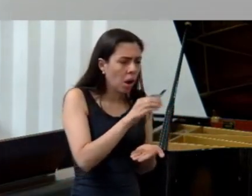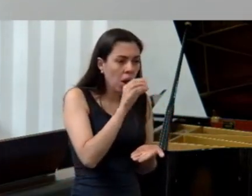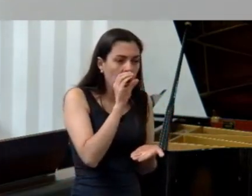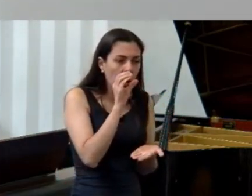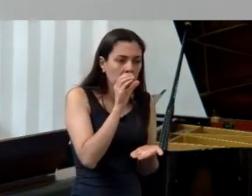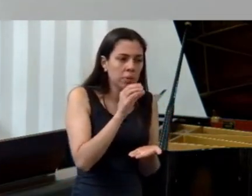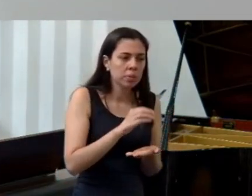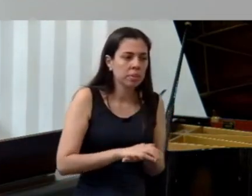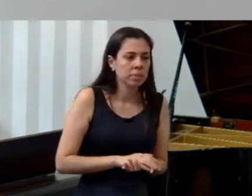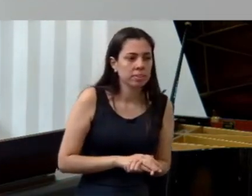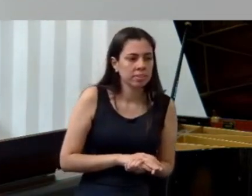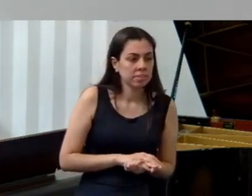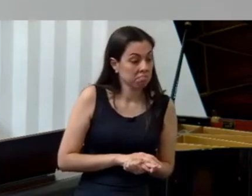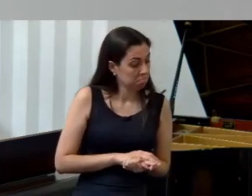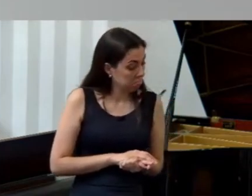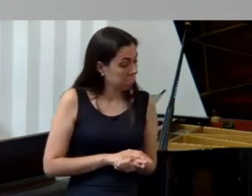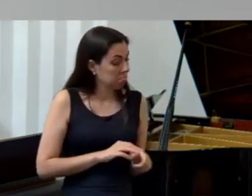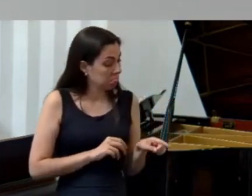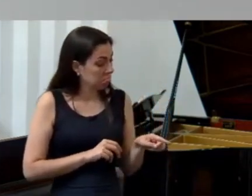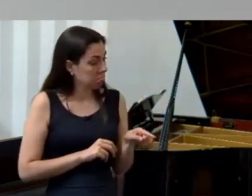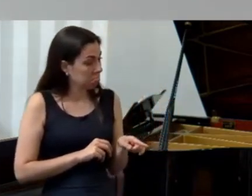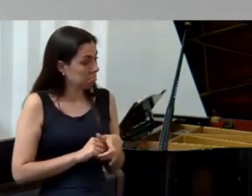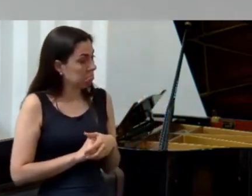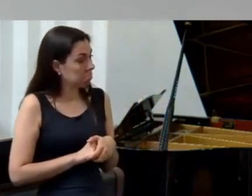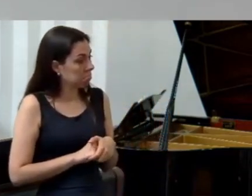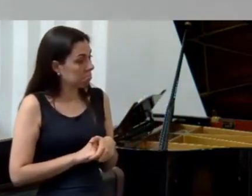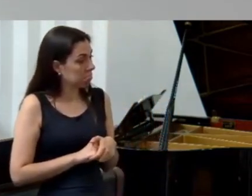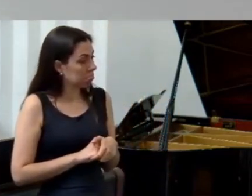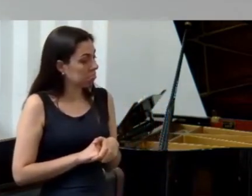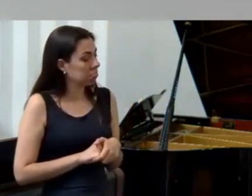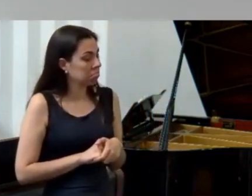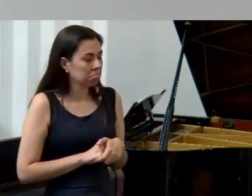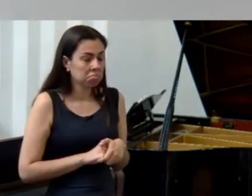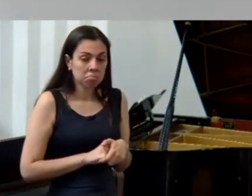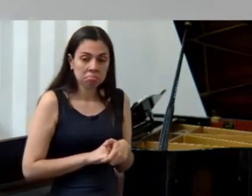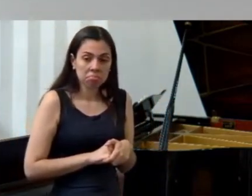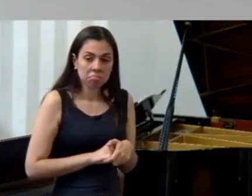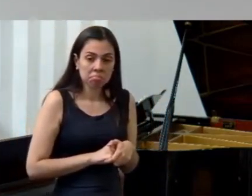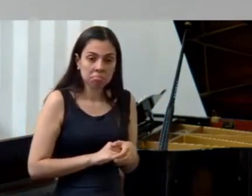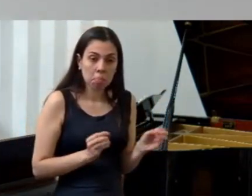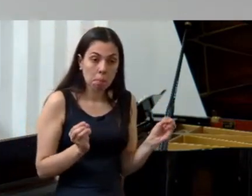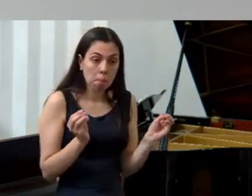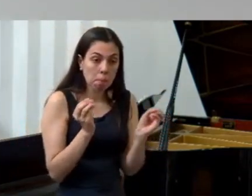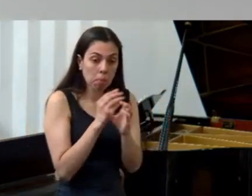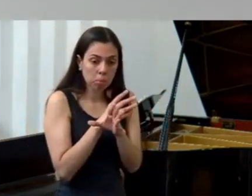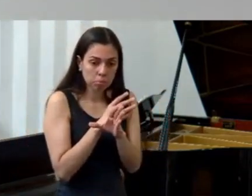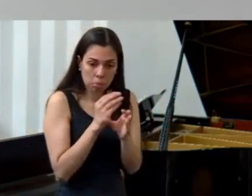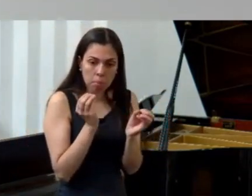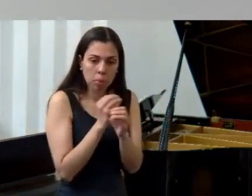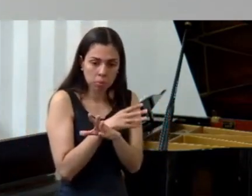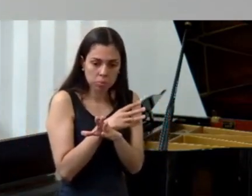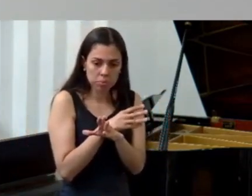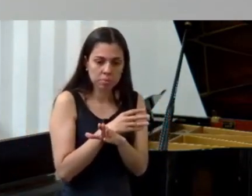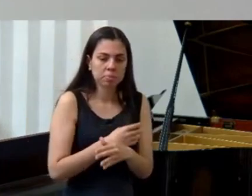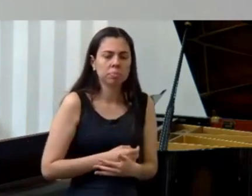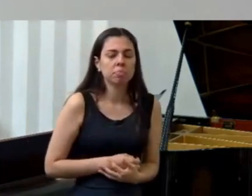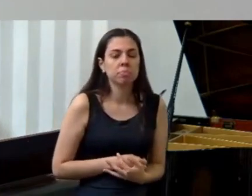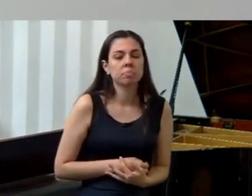celestial, uma coisa extraordinária. Imagina esse pão ali, preparado. Come.